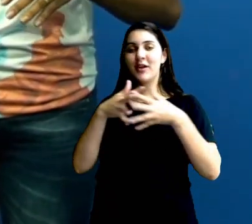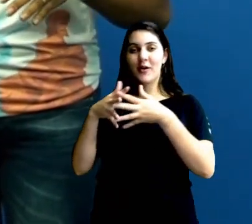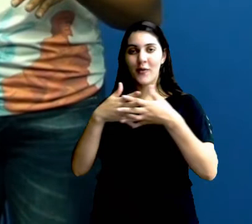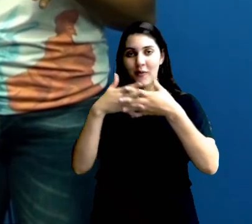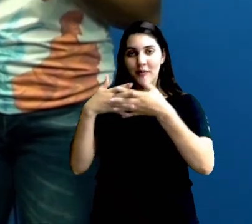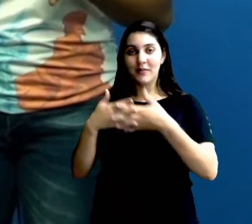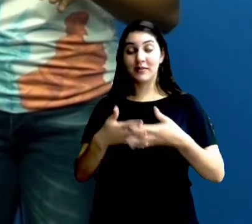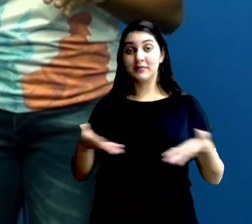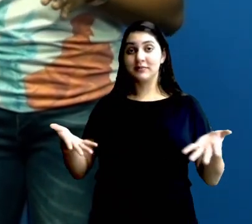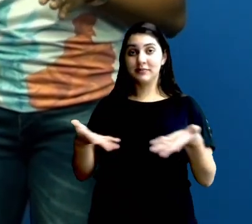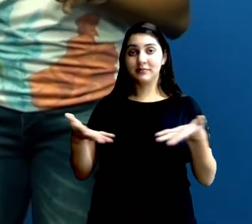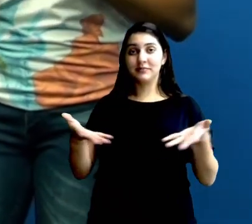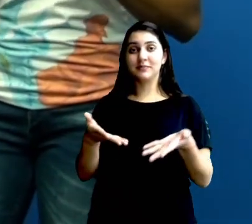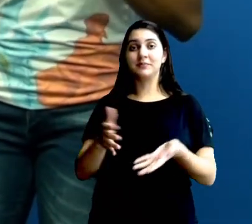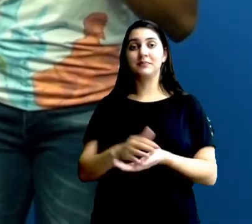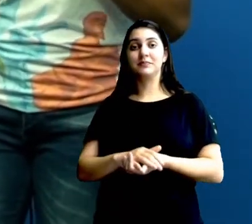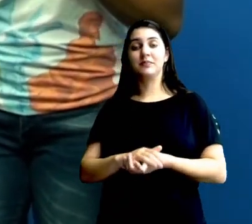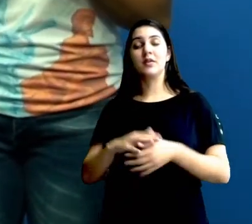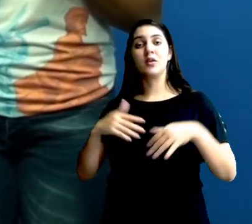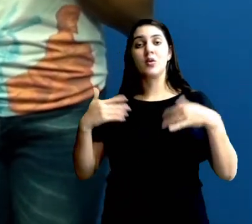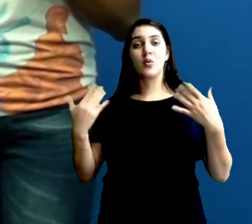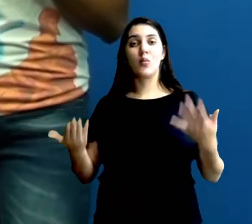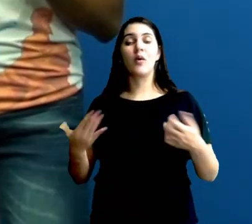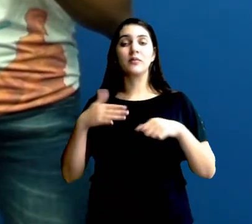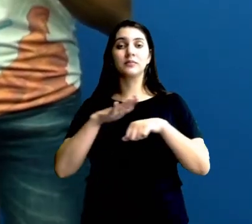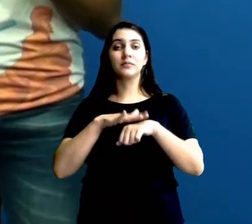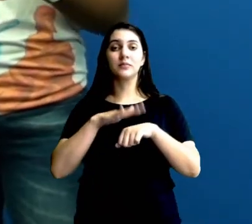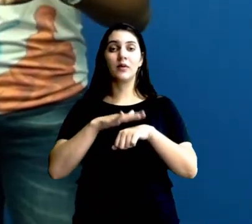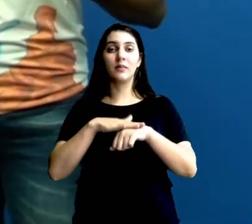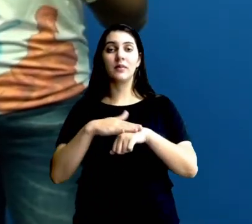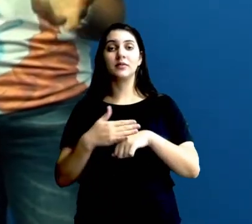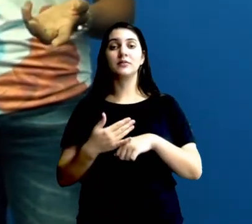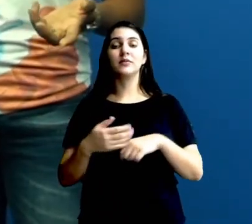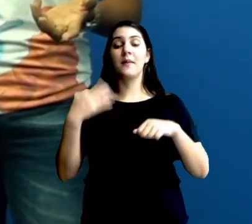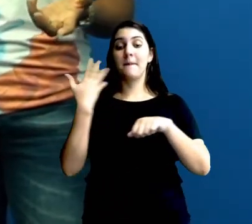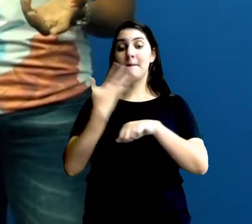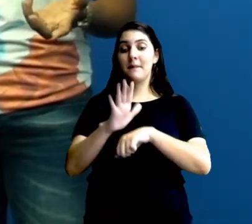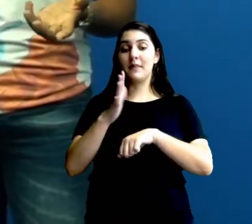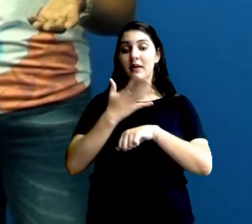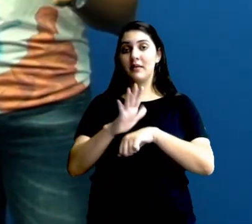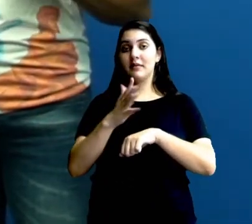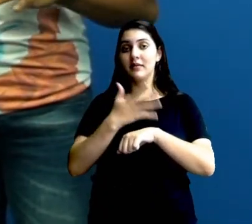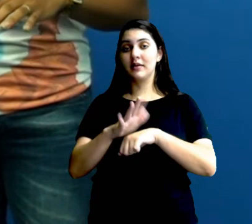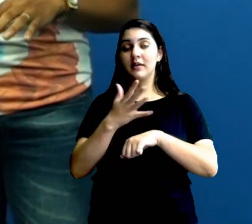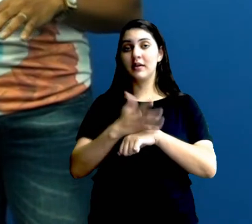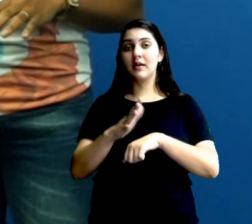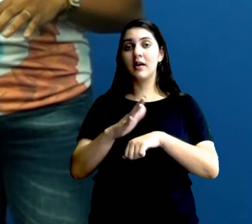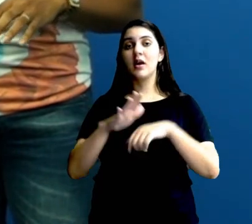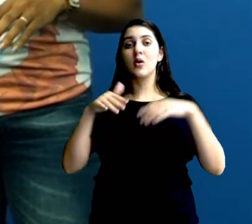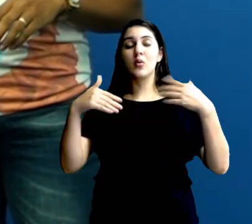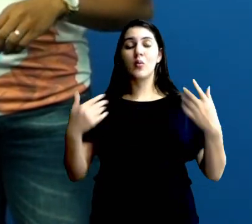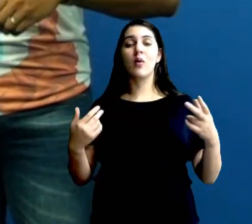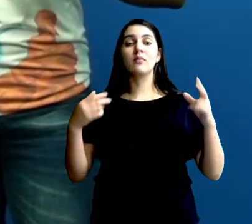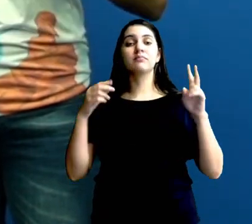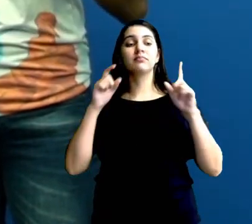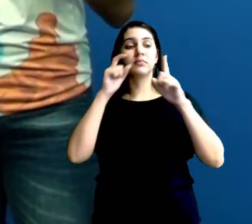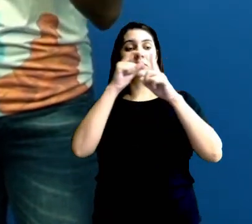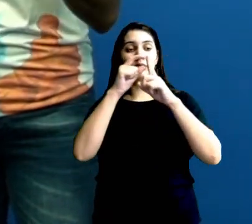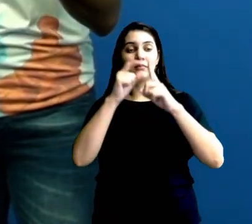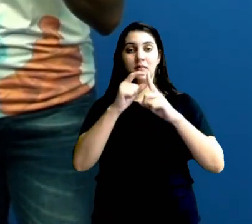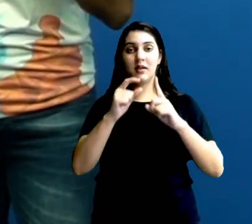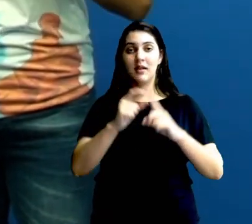complicações. Agora, quando a gente chega nesse momento, é a hora que a gente precisa praticar. E qual foi o vocabulário de